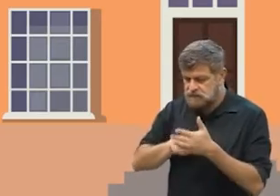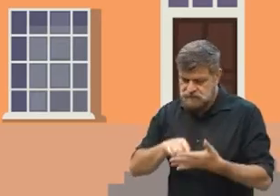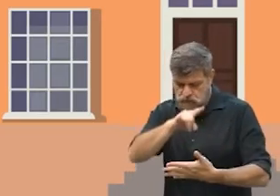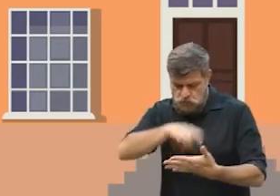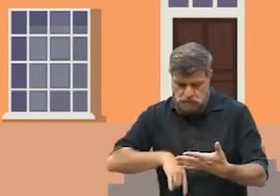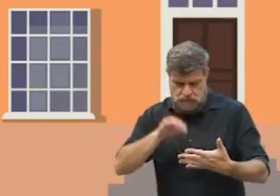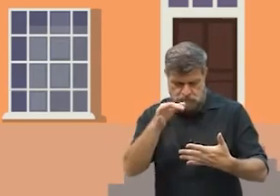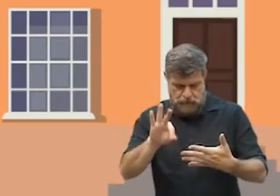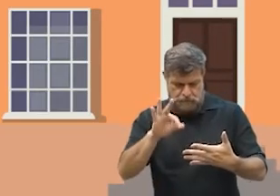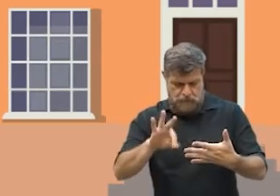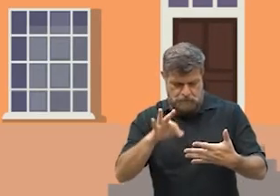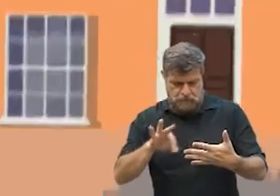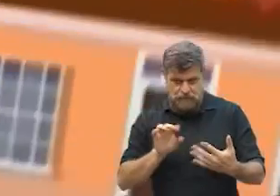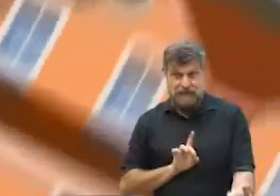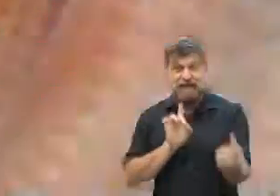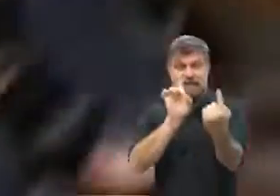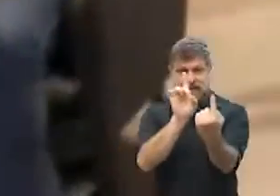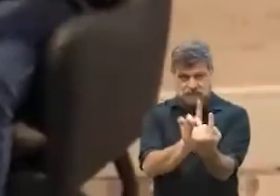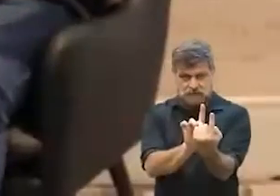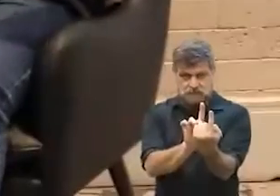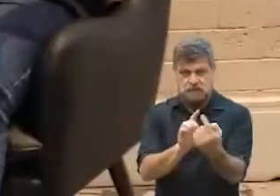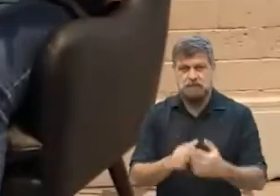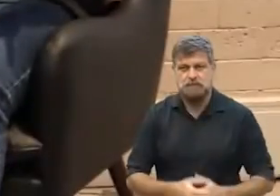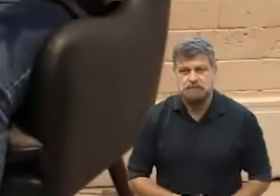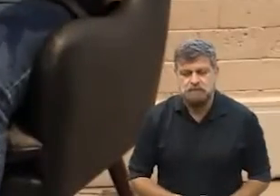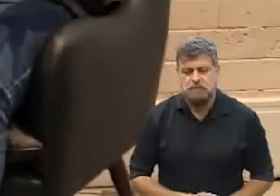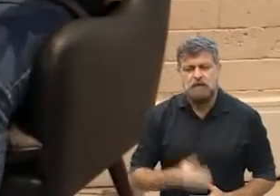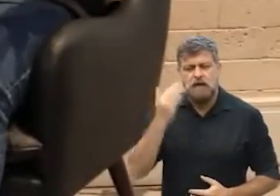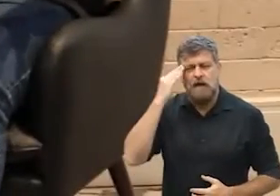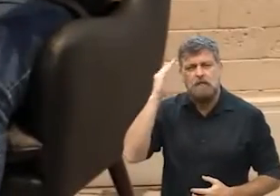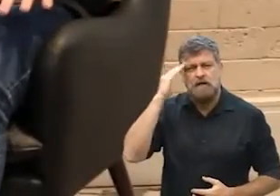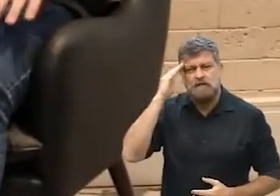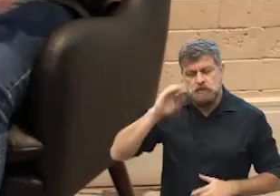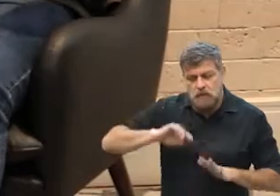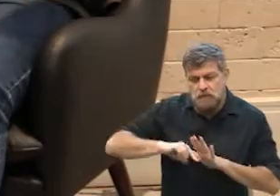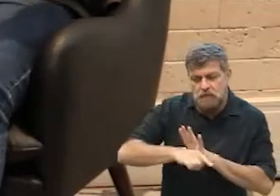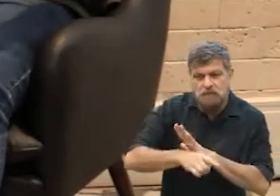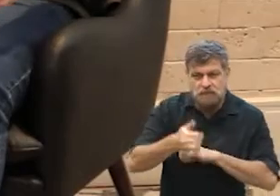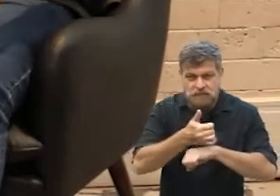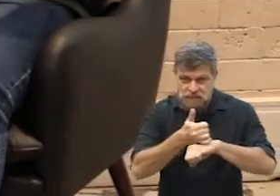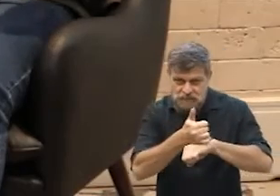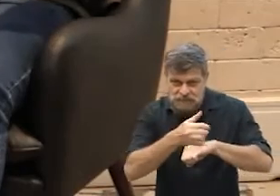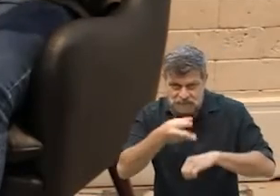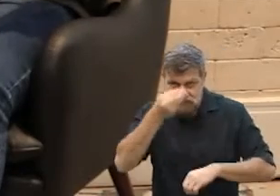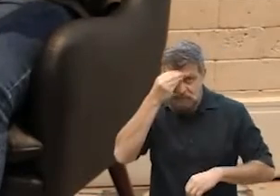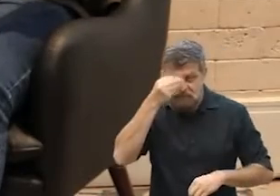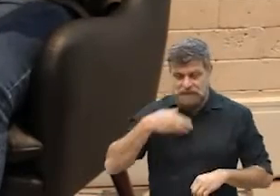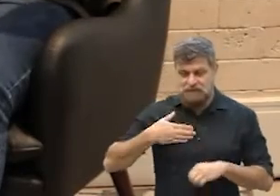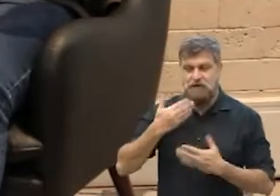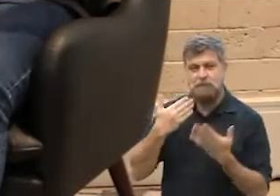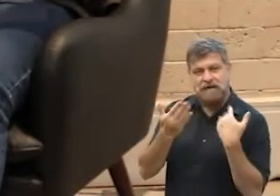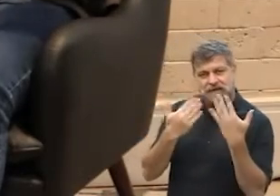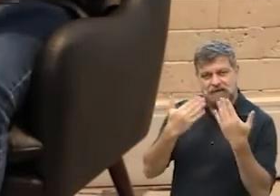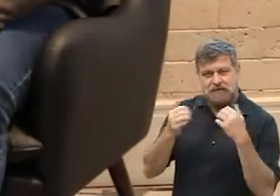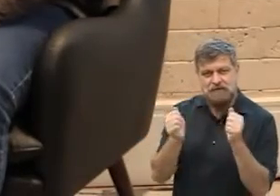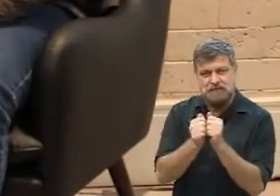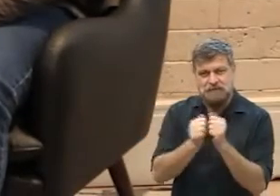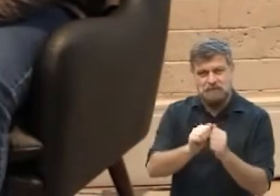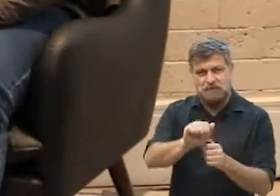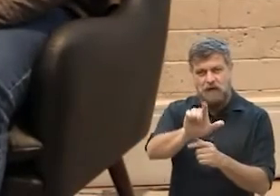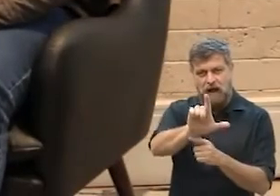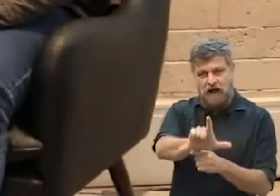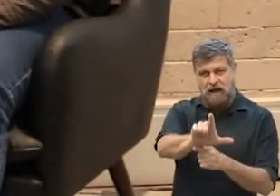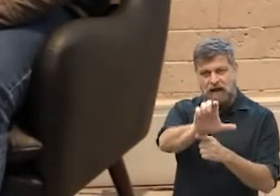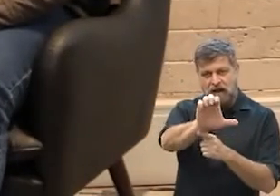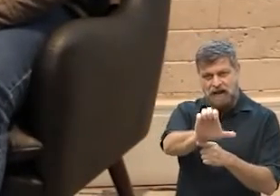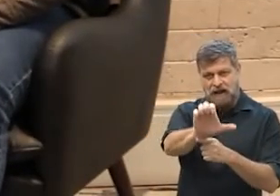de documentos e atendimento aos clientes. Bom, e para a gente entender um pouquinho mais sobre essa profissão, bater um papo aqui com o Leandro. Tudo bem,